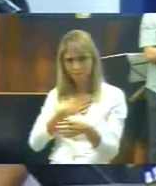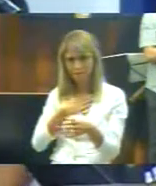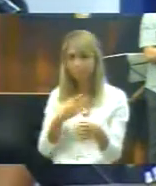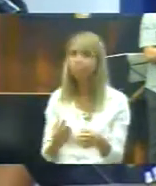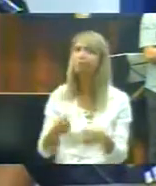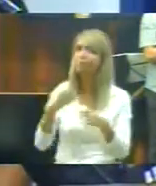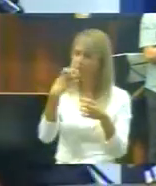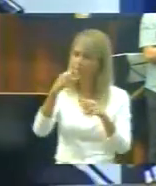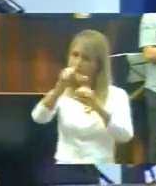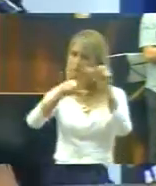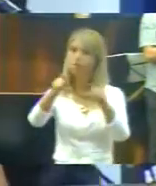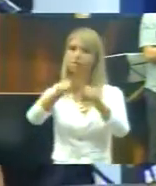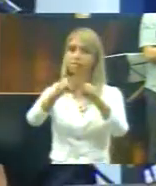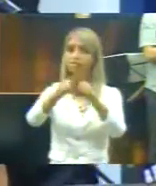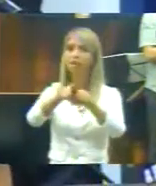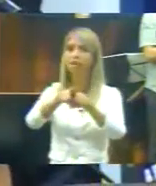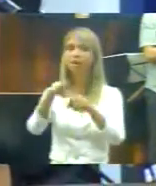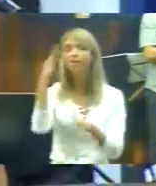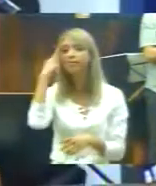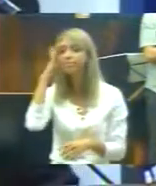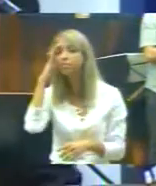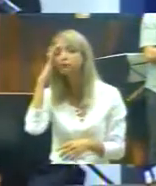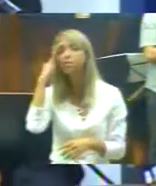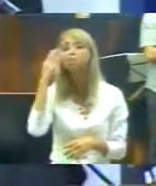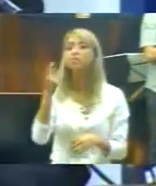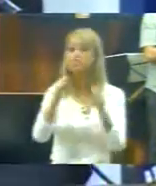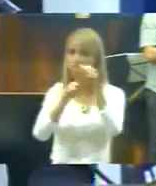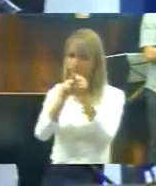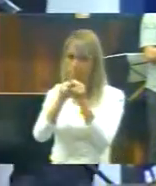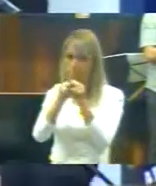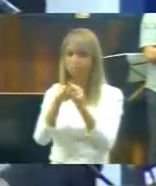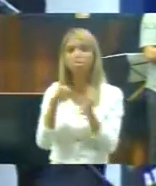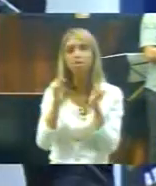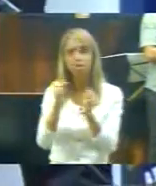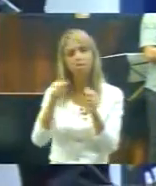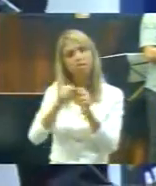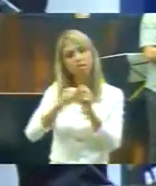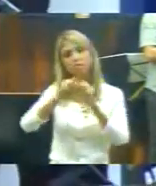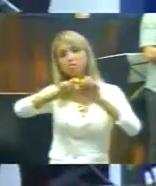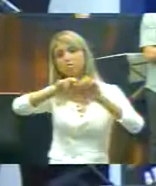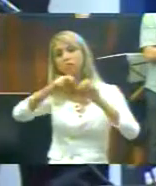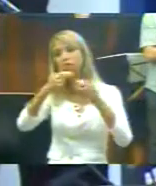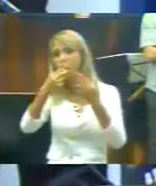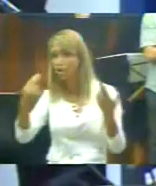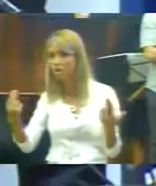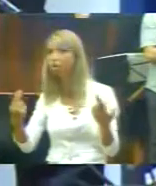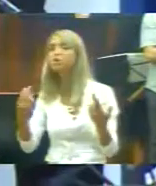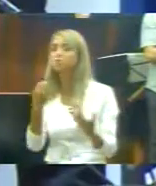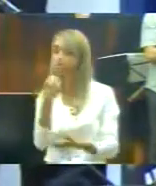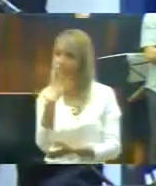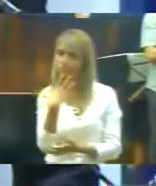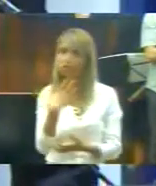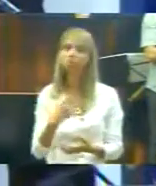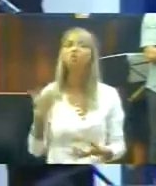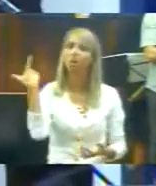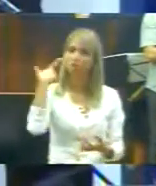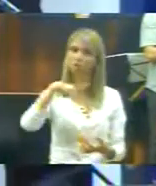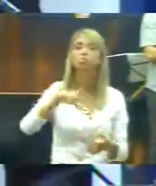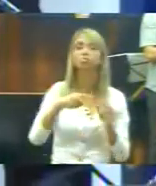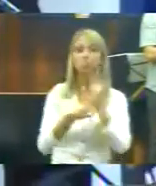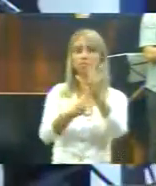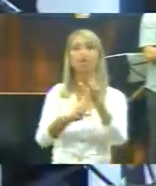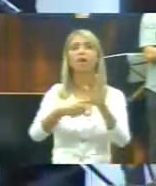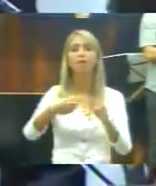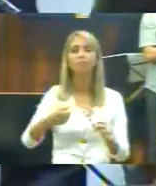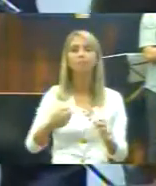Espero que daqui para frente, nesse mês, renda bons frutos, nós consigamos passar algum projeto